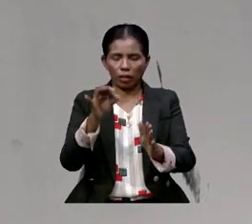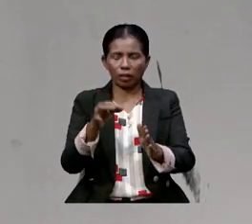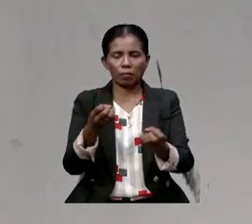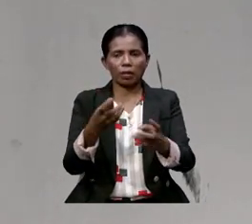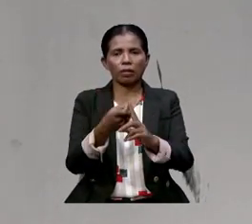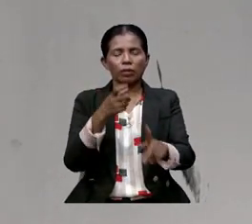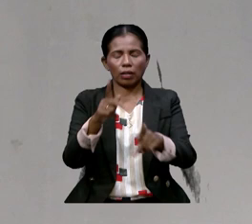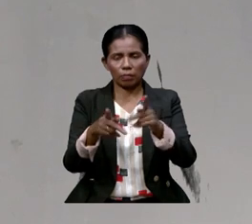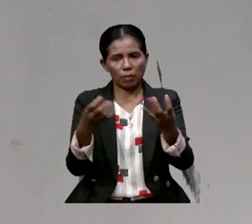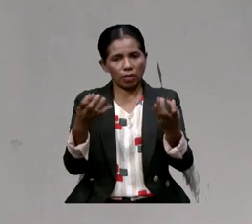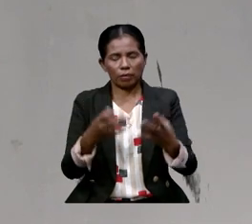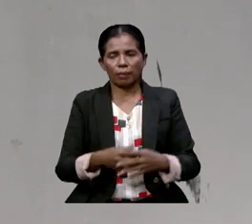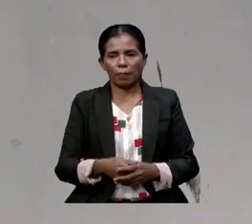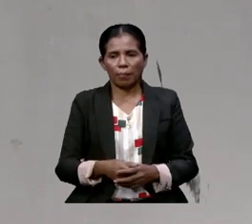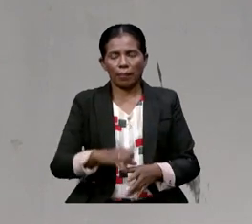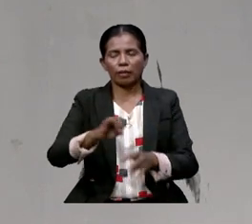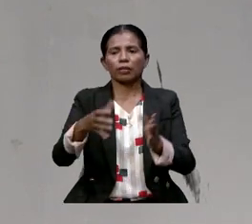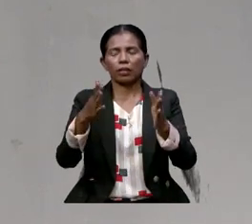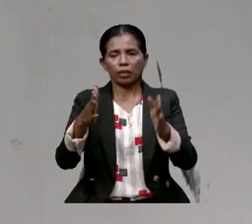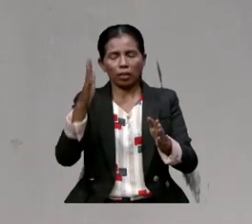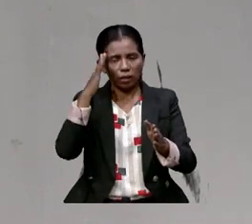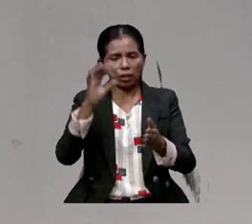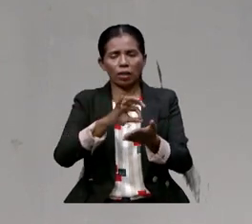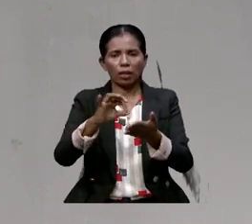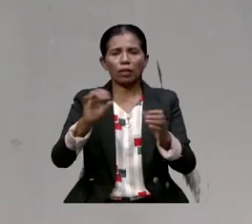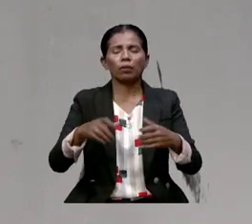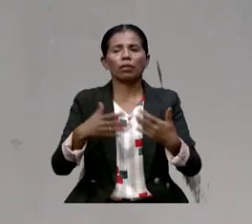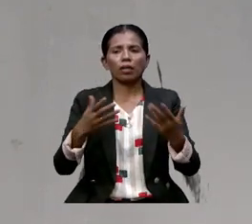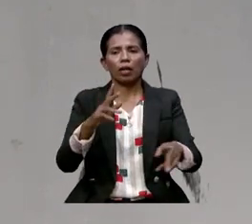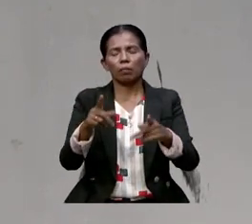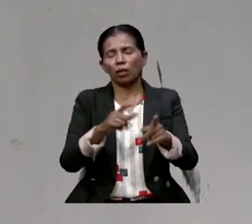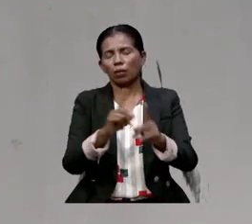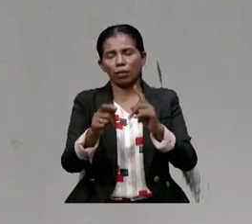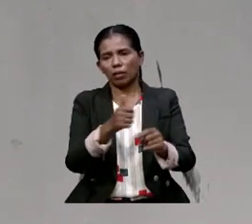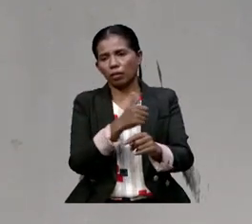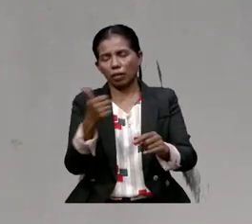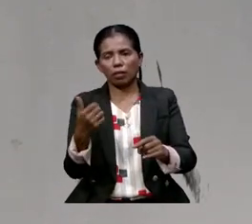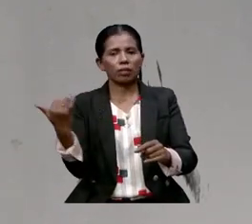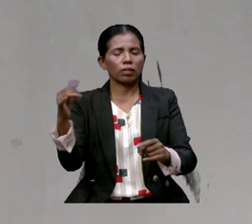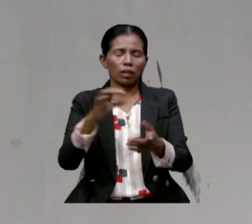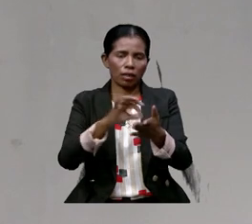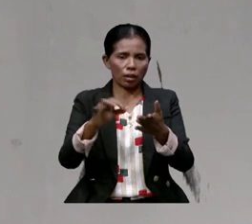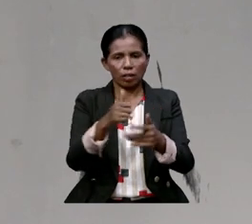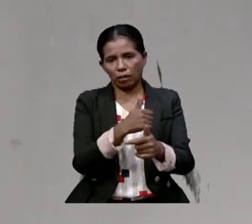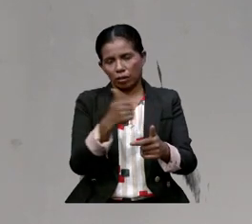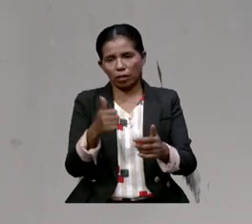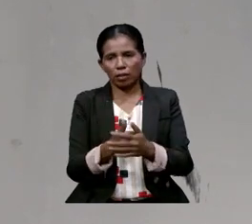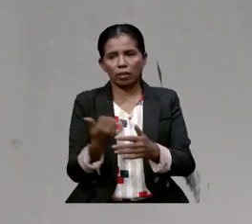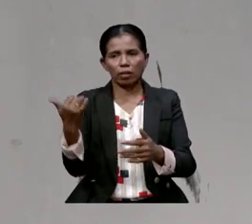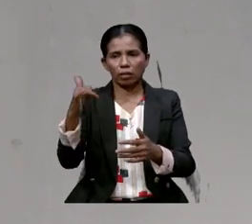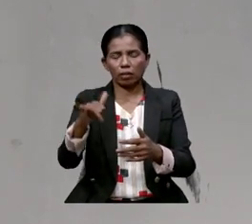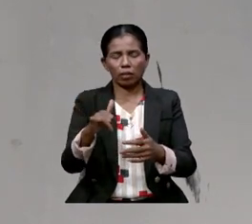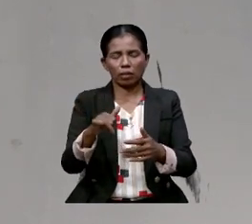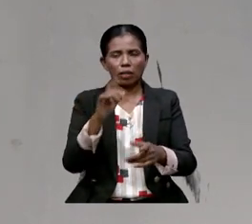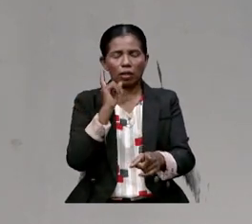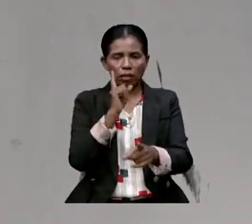comunidade jornalista ser né a querer o ensino, é mais colhe o celo que será querer o ensino, ser né maxut né